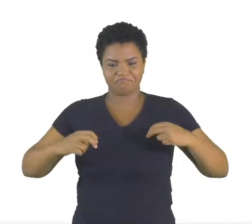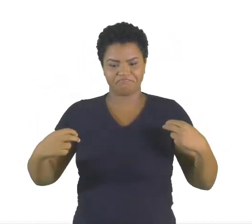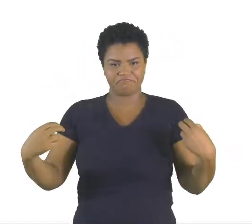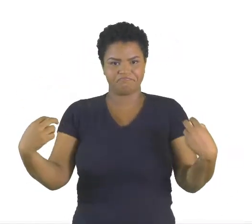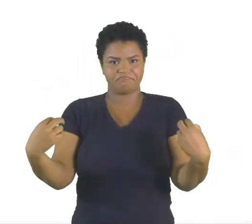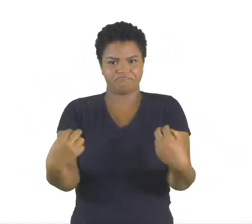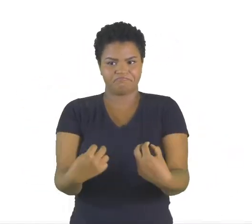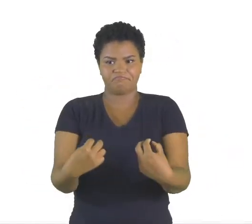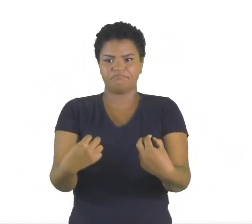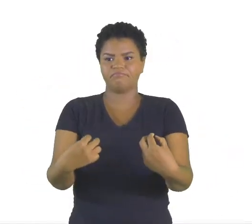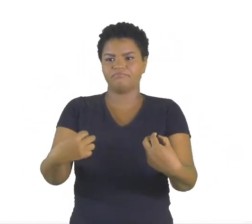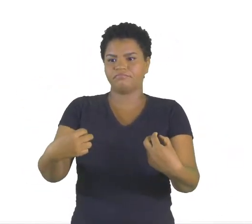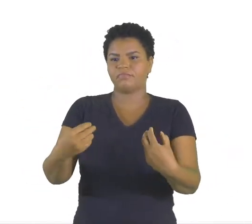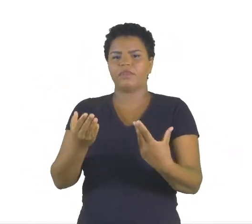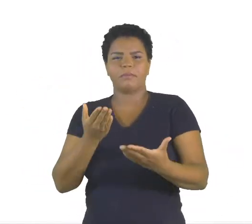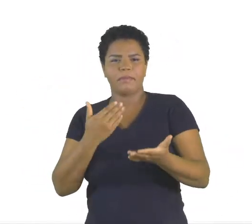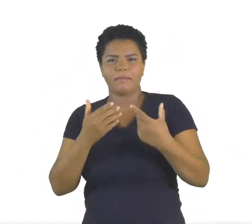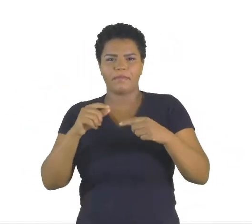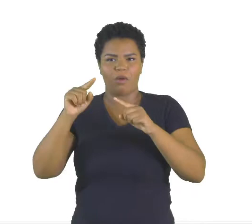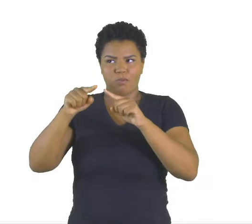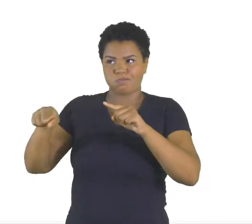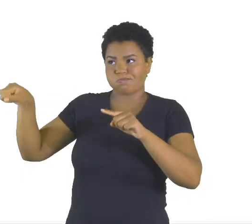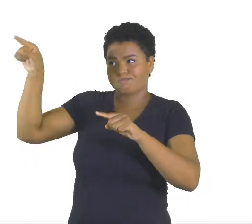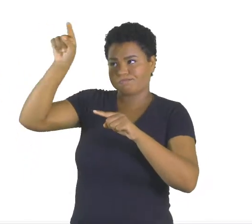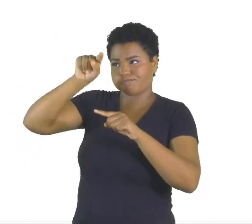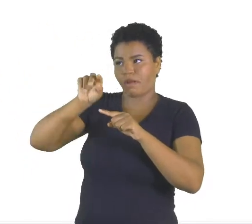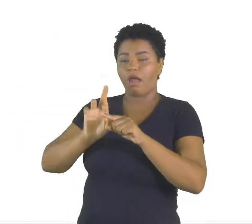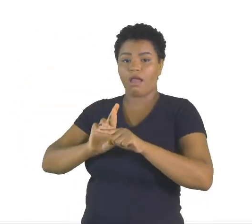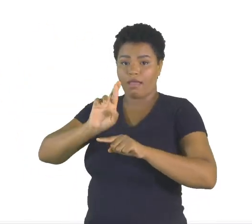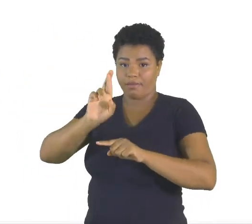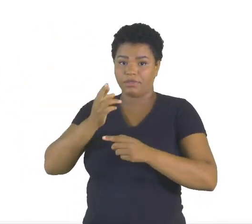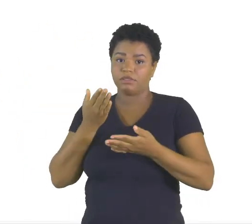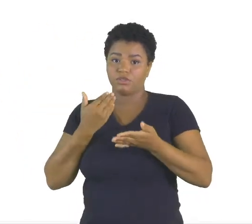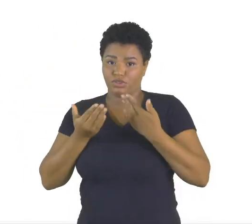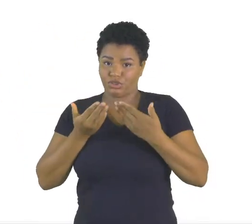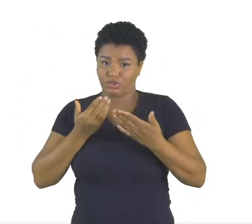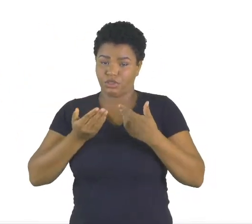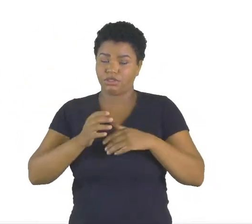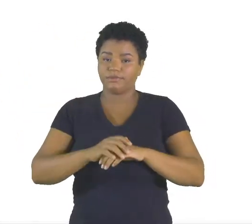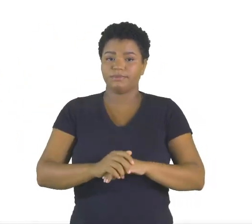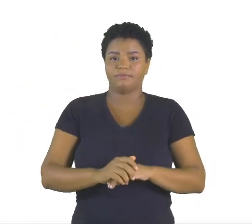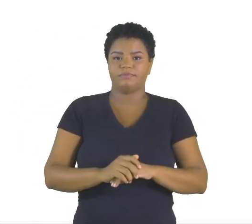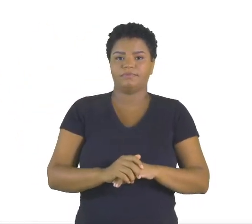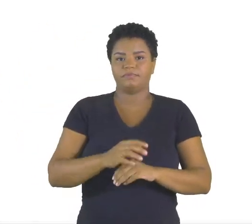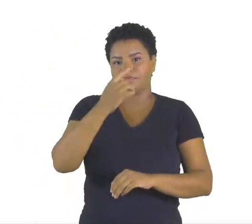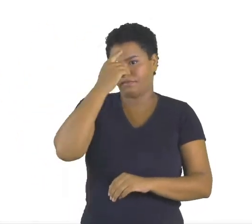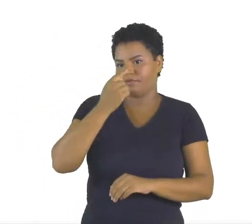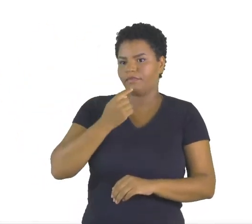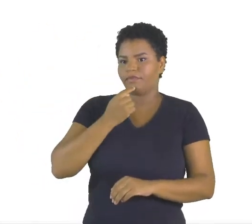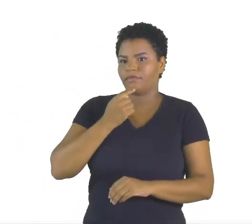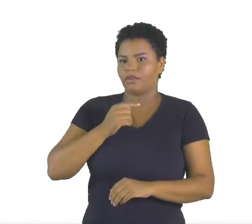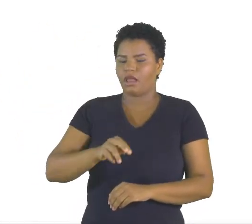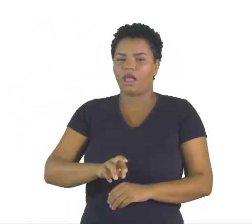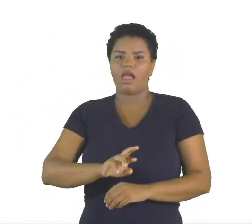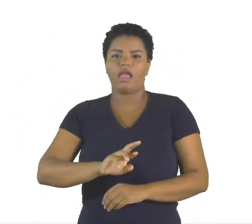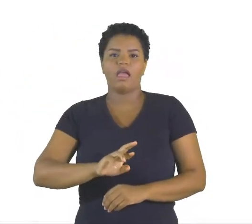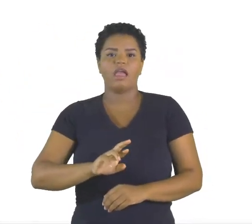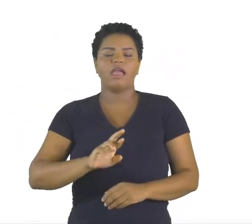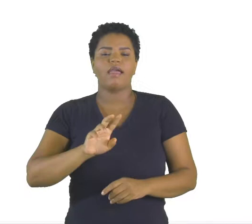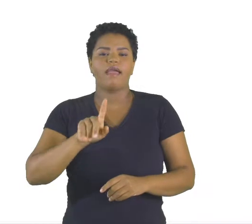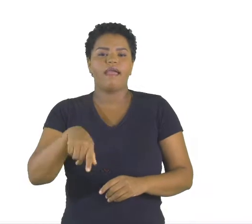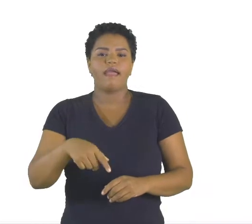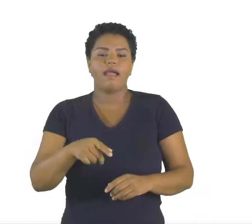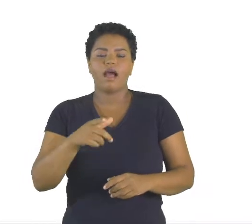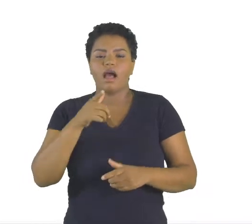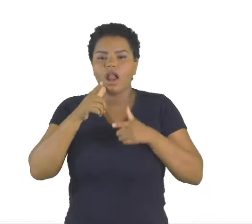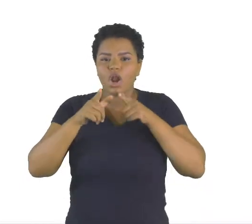o diálogo. A gente tem os balões que representam o diálogo. Então, essa imagem é só a linguagem não verbal que transmite